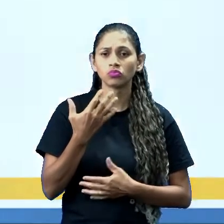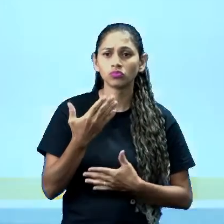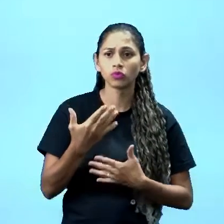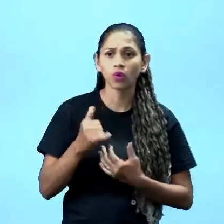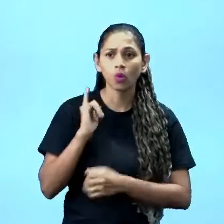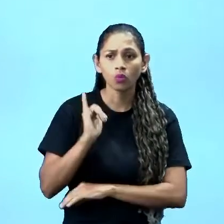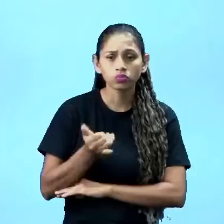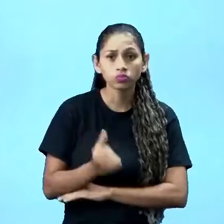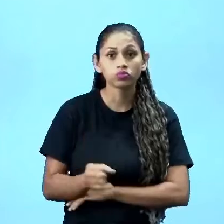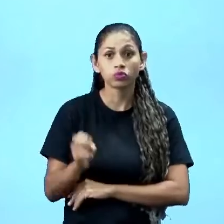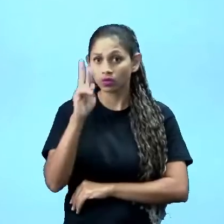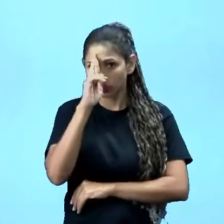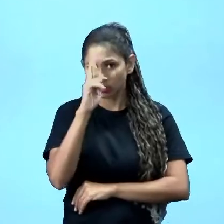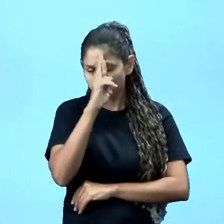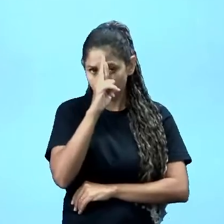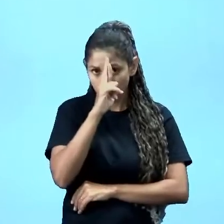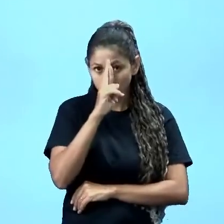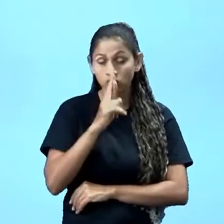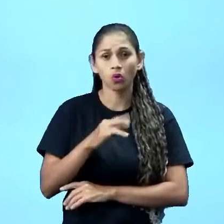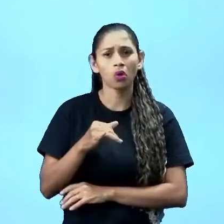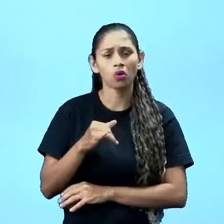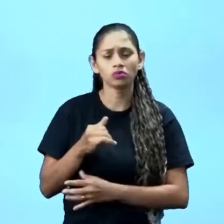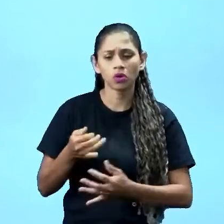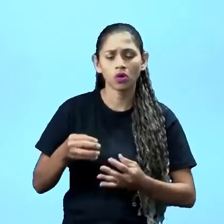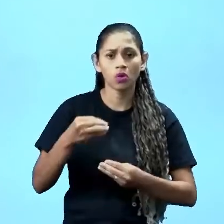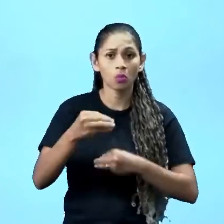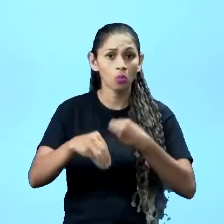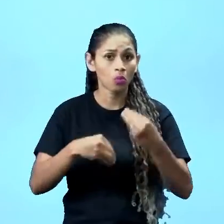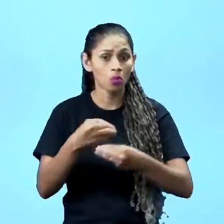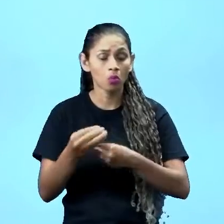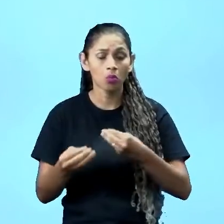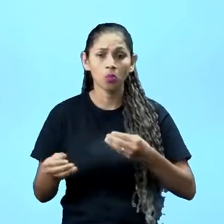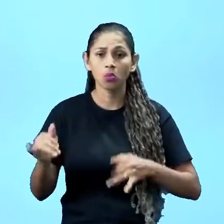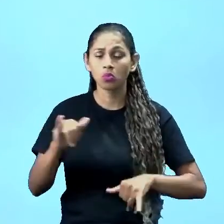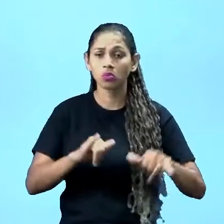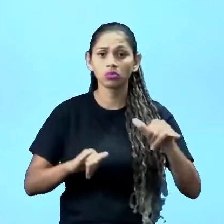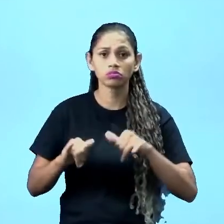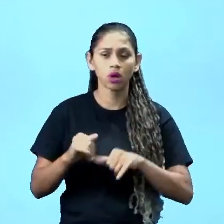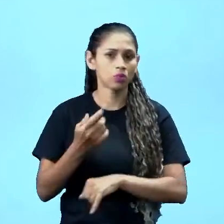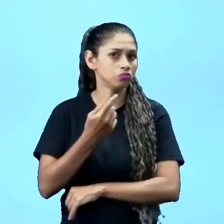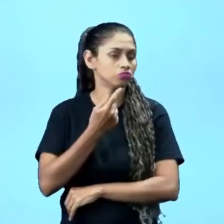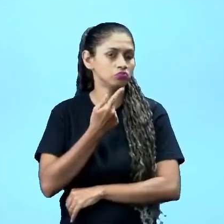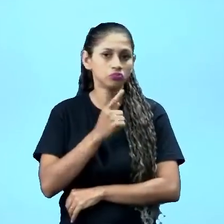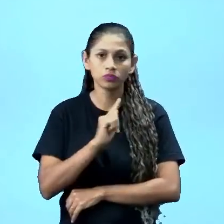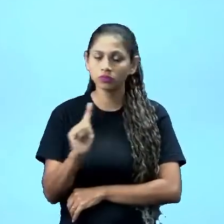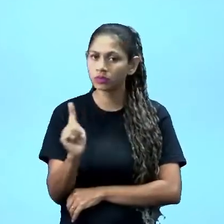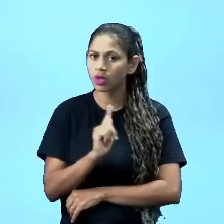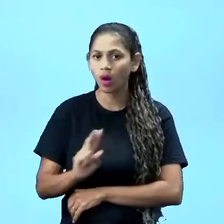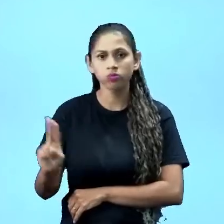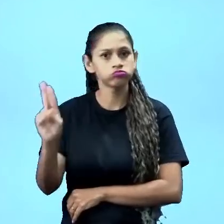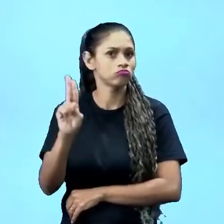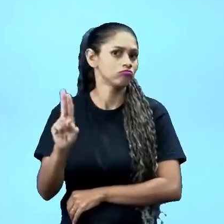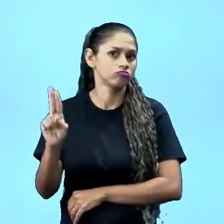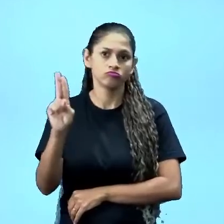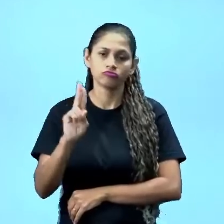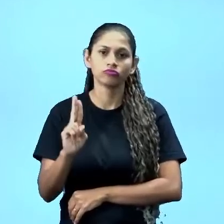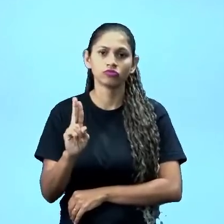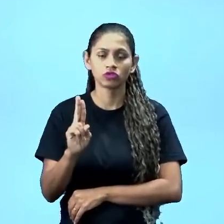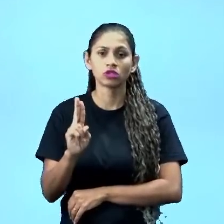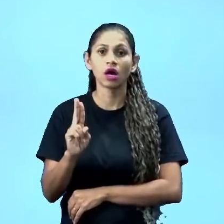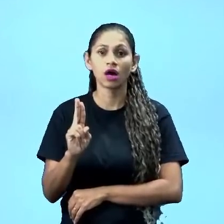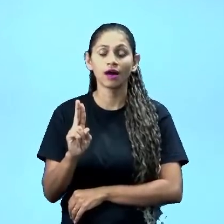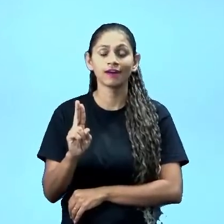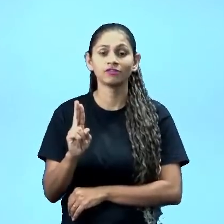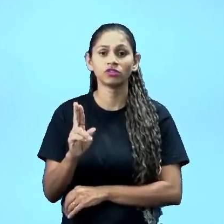de ácidos voláteis lá no laboratório e não usava capela, não usava nenhum tipo de EPI e constantemente, né, entrando